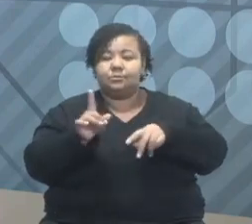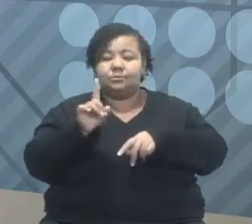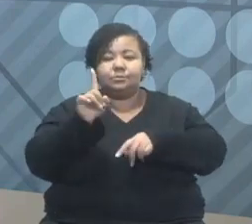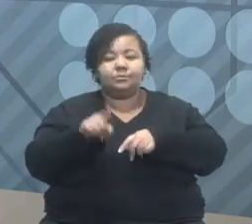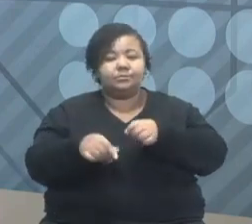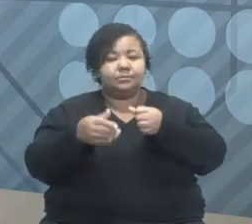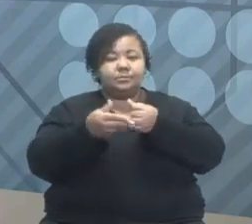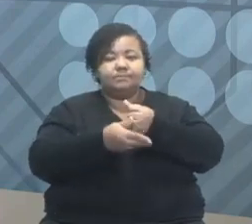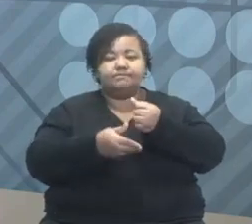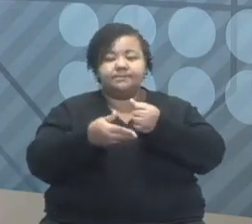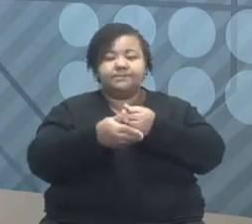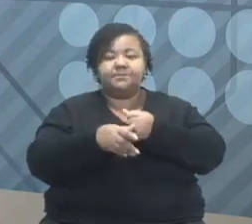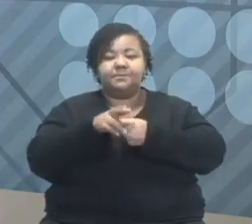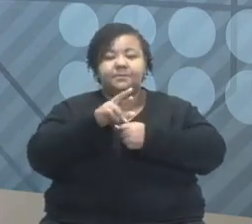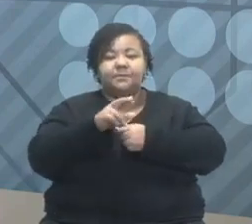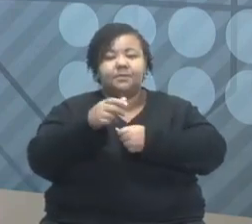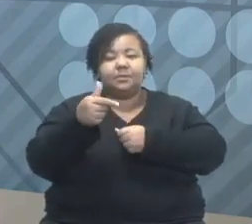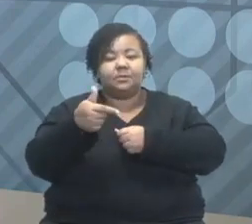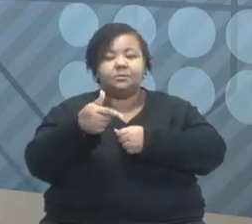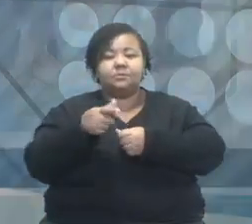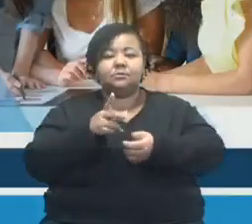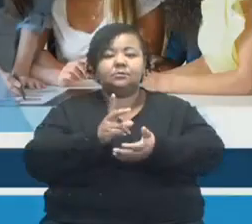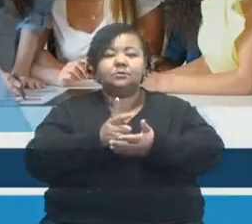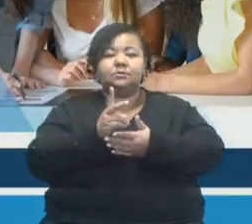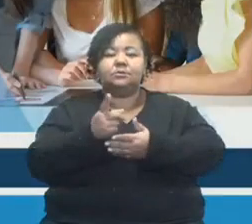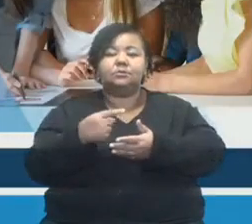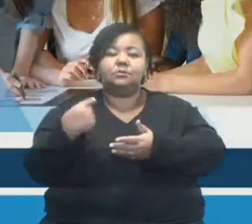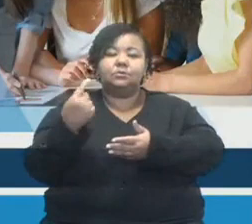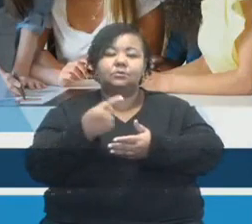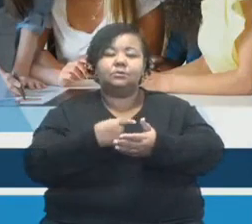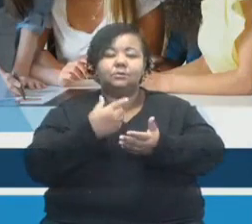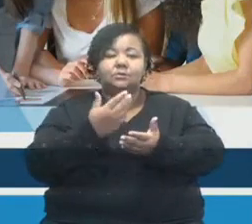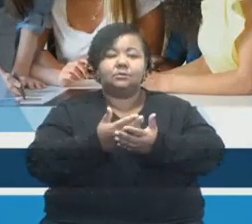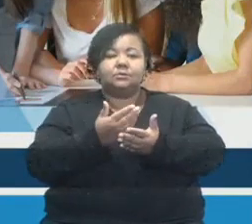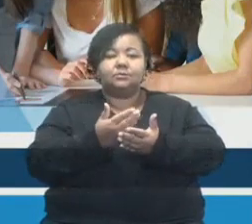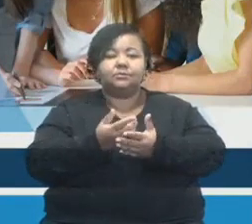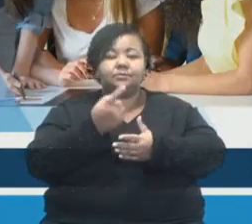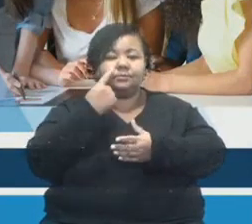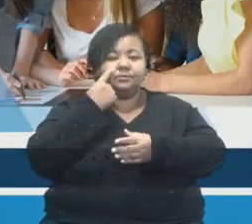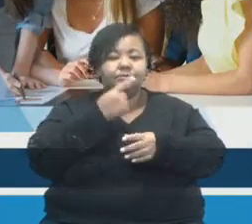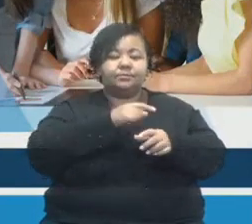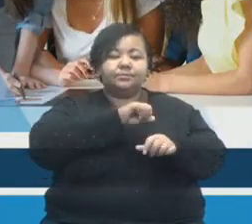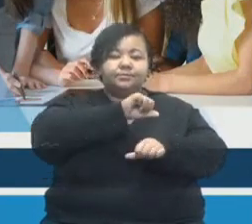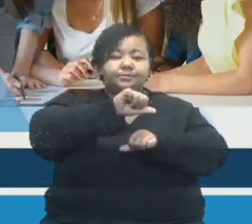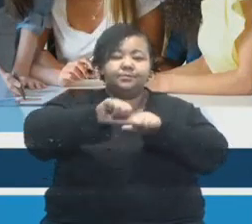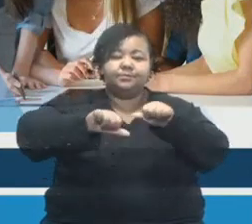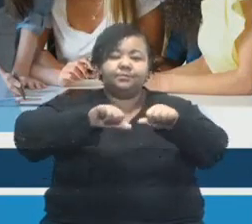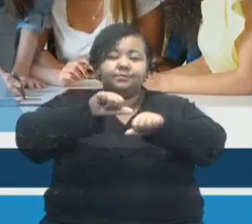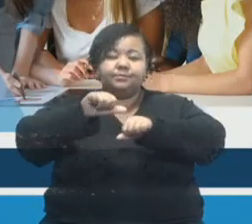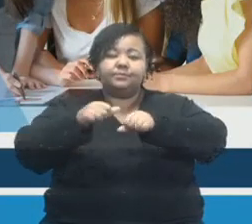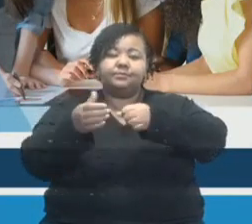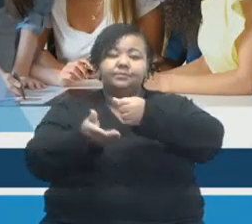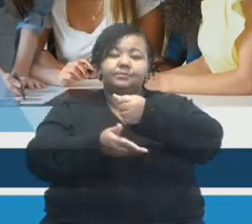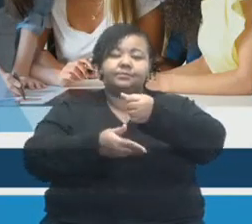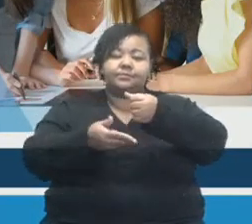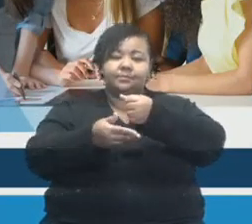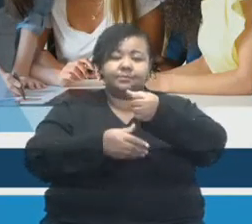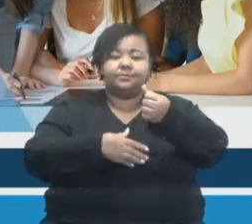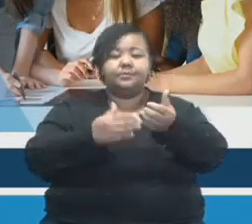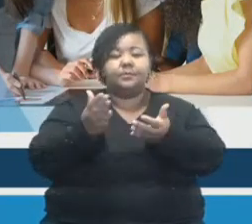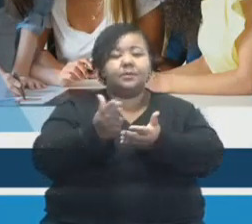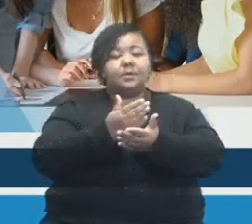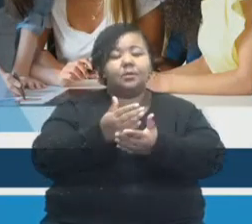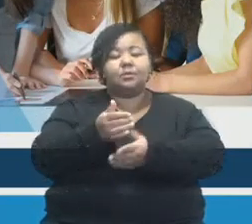é uma base do R2. Dando continuidade ao nosso estudo, vamos ver agora a mudança de base. Em algumas situações, é